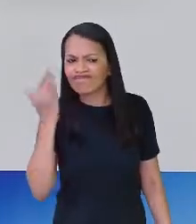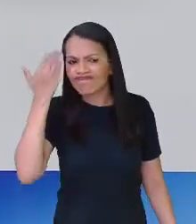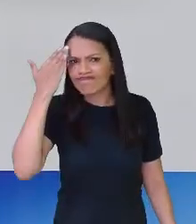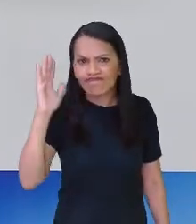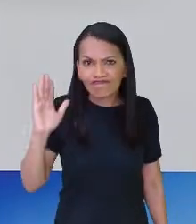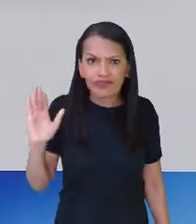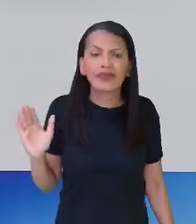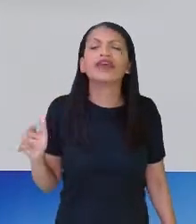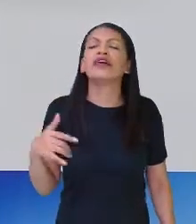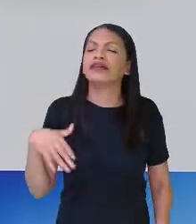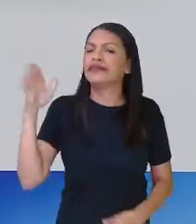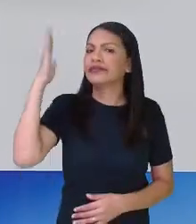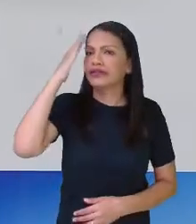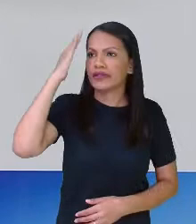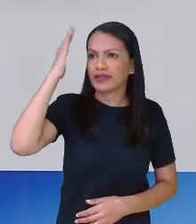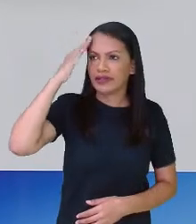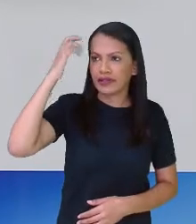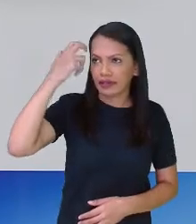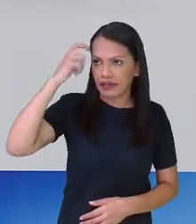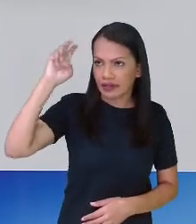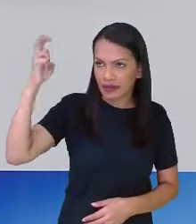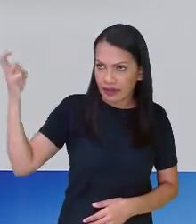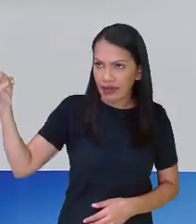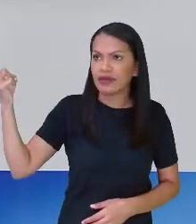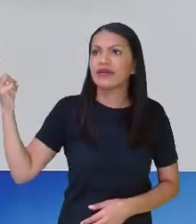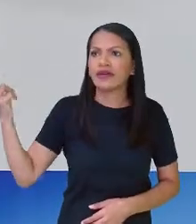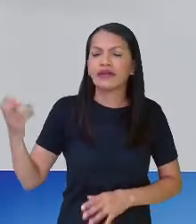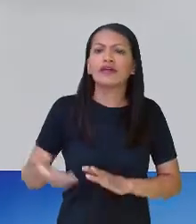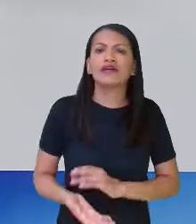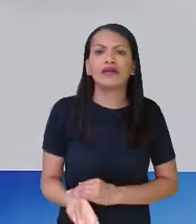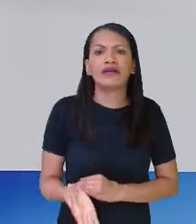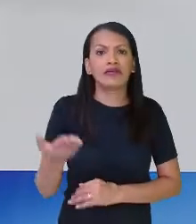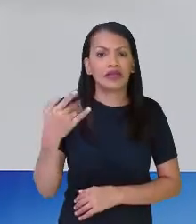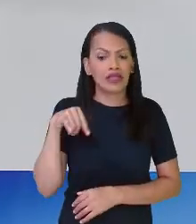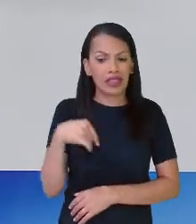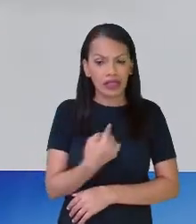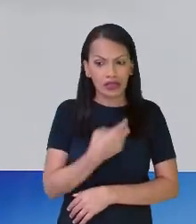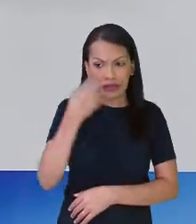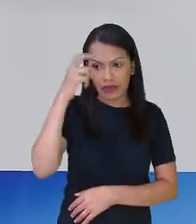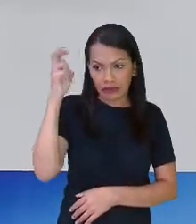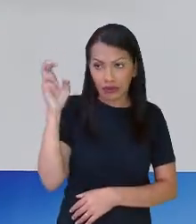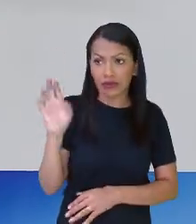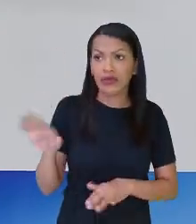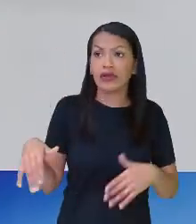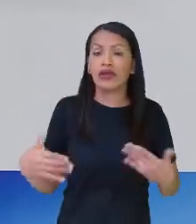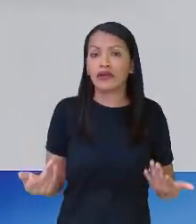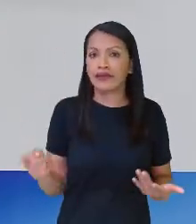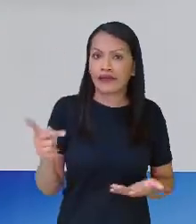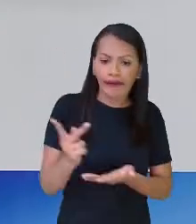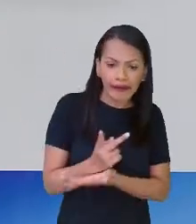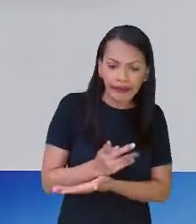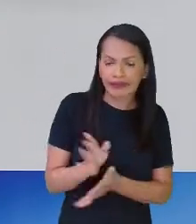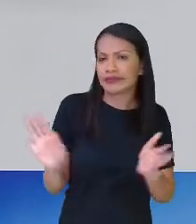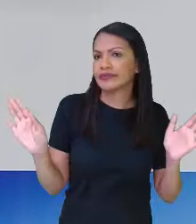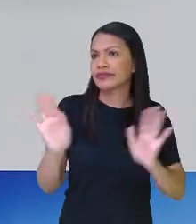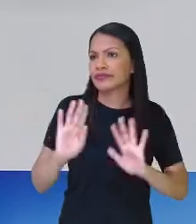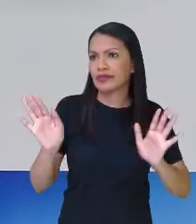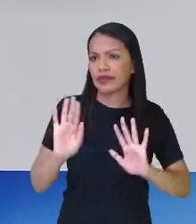que existem culturas milenares que vieram muito antes da nossa cultura. E não são erradas, elas